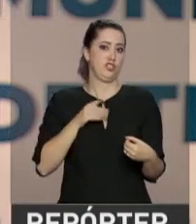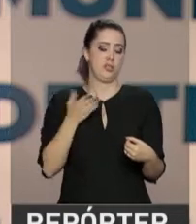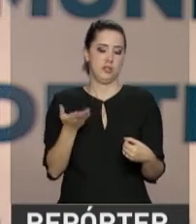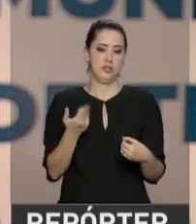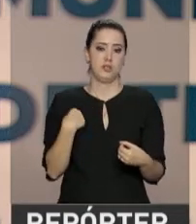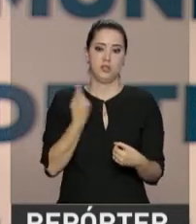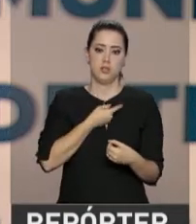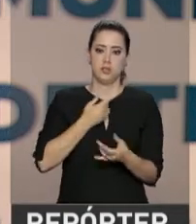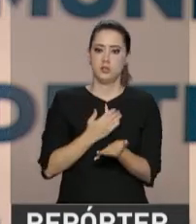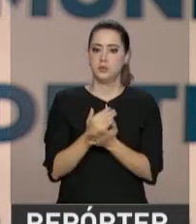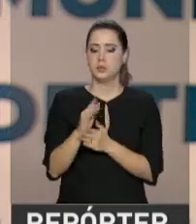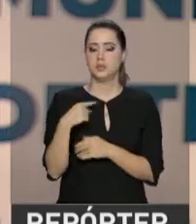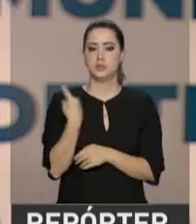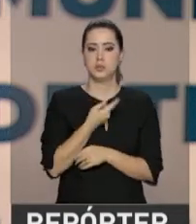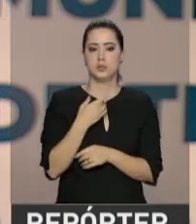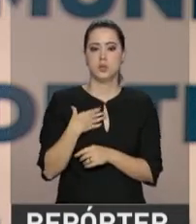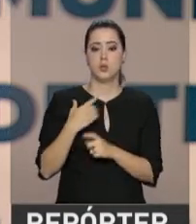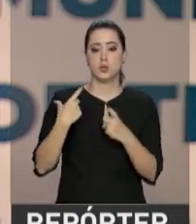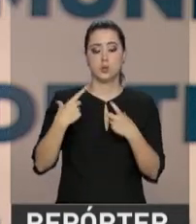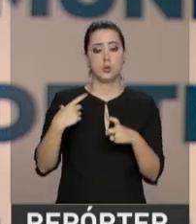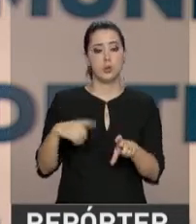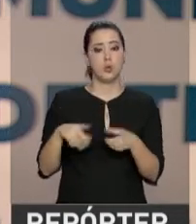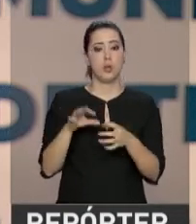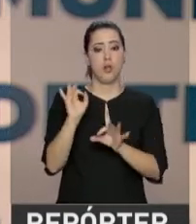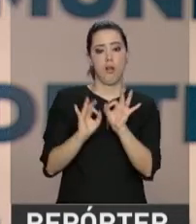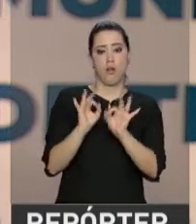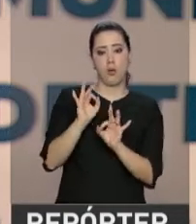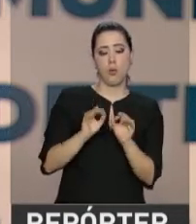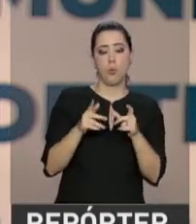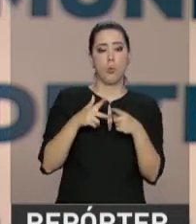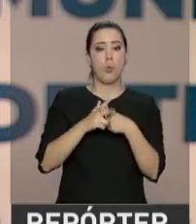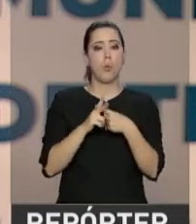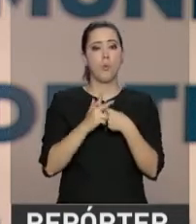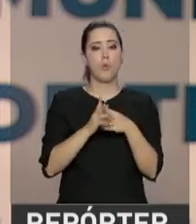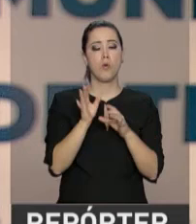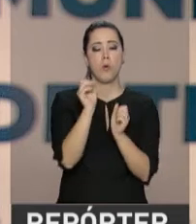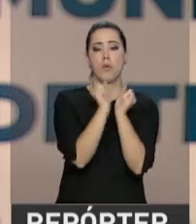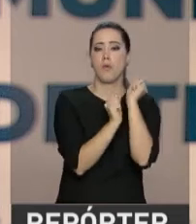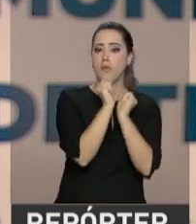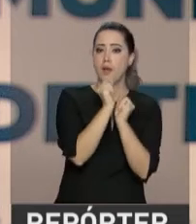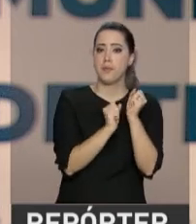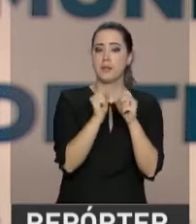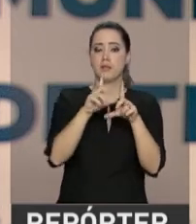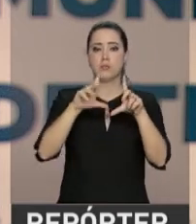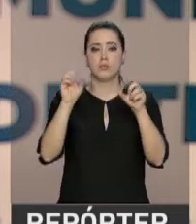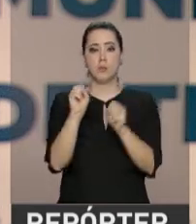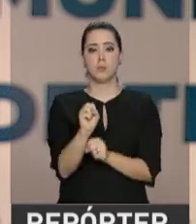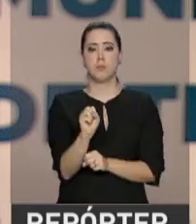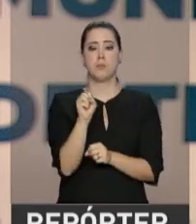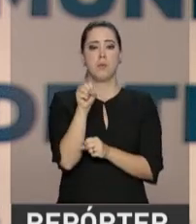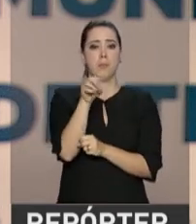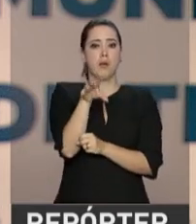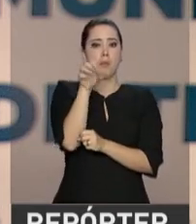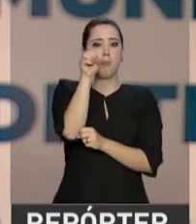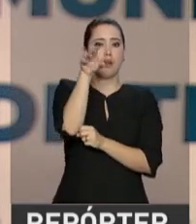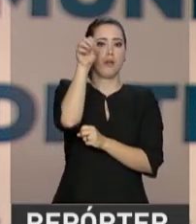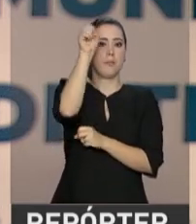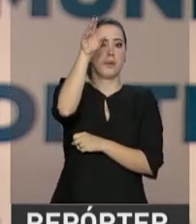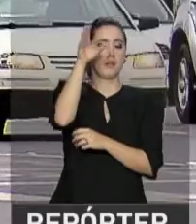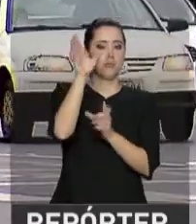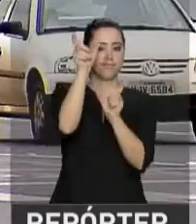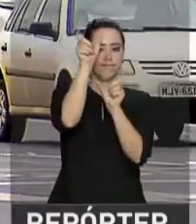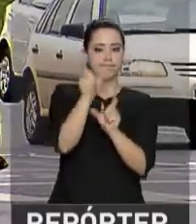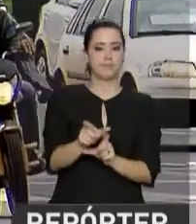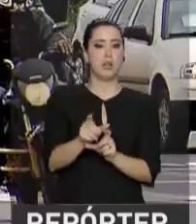implementar para nós uma fábrica de semáforo que reduz o que resultou na prática na redução de 50% dos